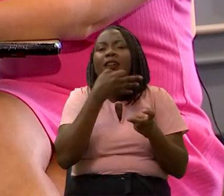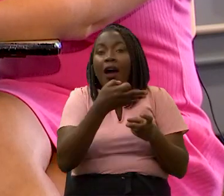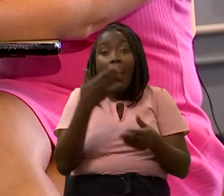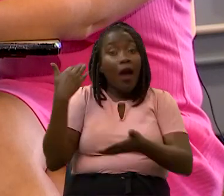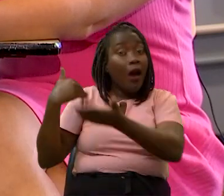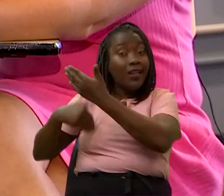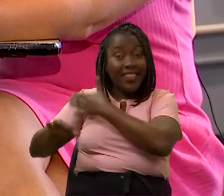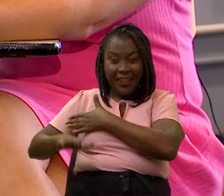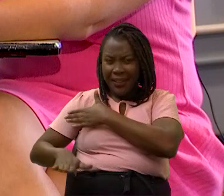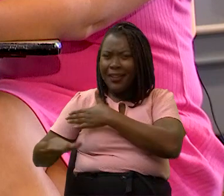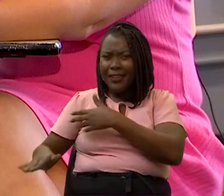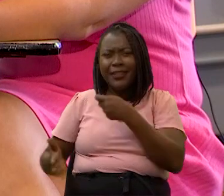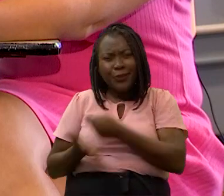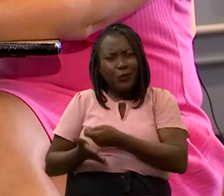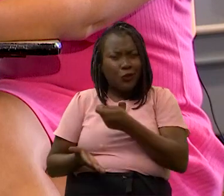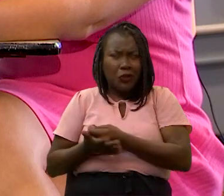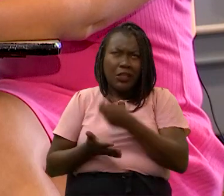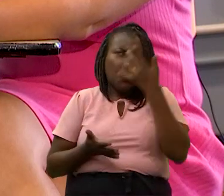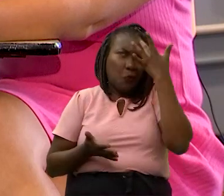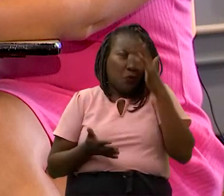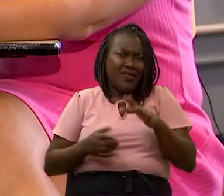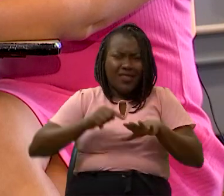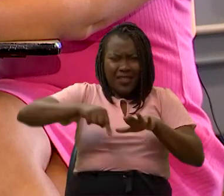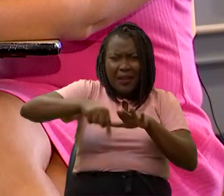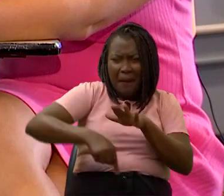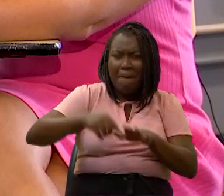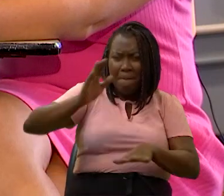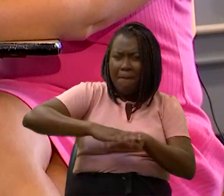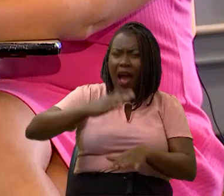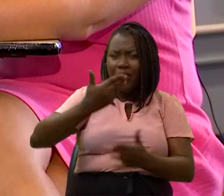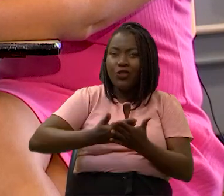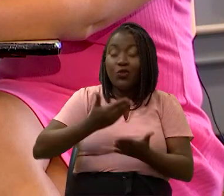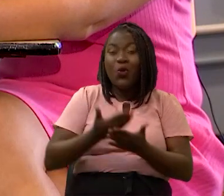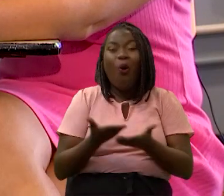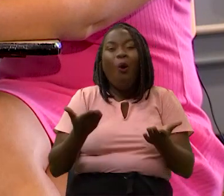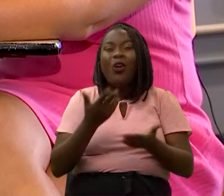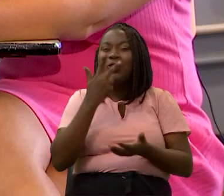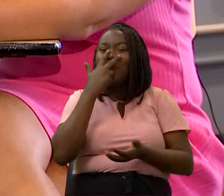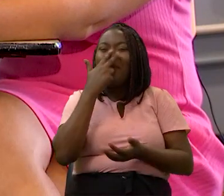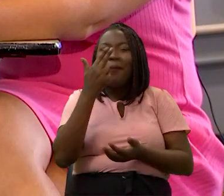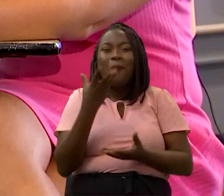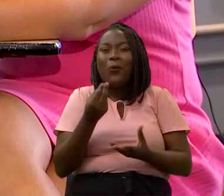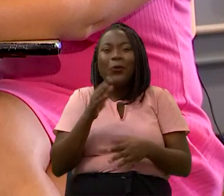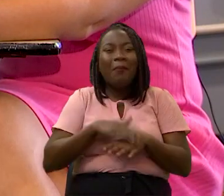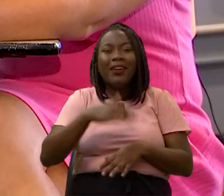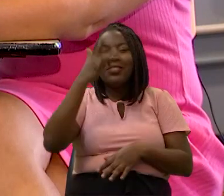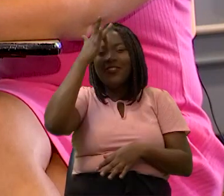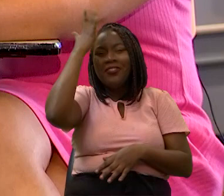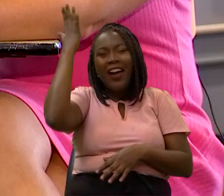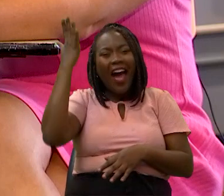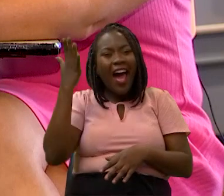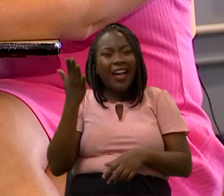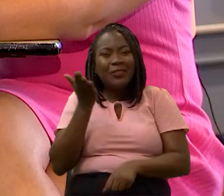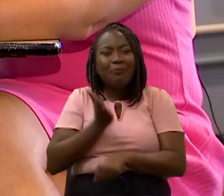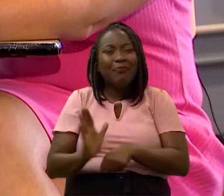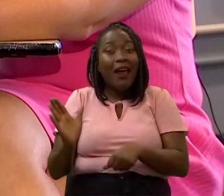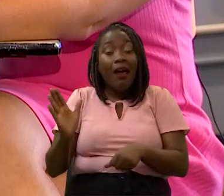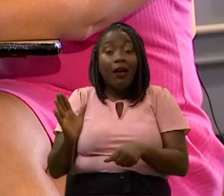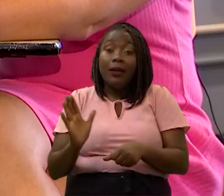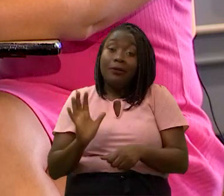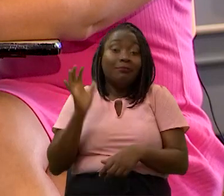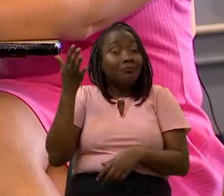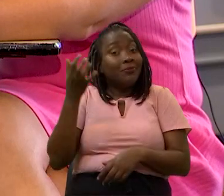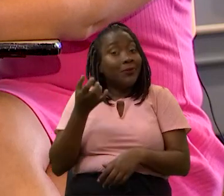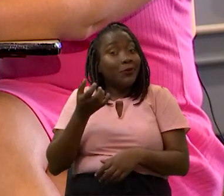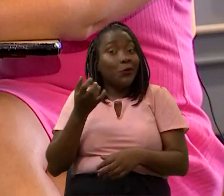isso? Antes a criança não tinha que, não sei, se aprofundar mais nos estudos. Hoje não parece que está muito mais fácil, prático, e